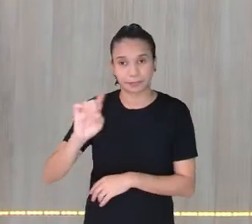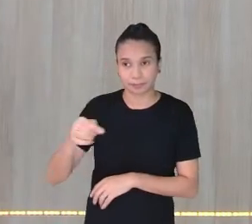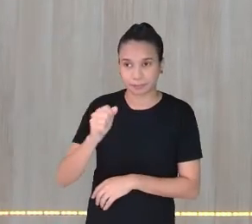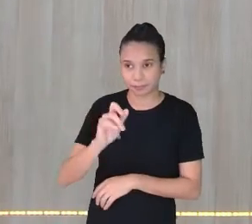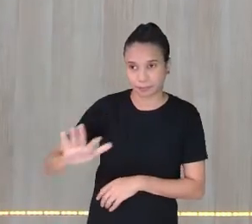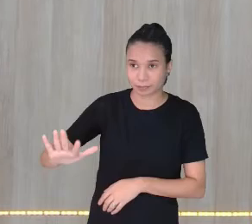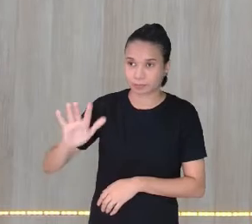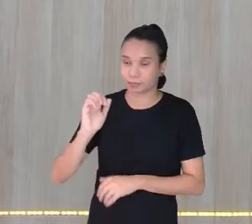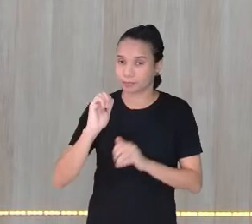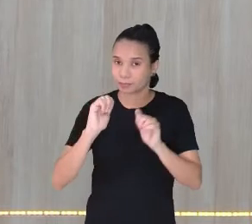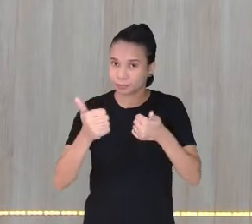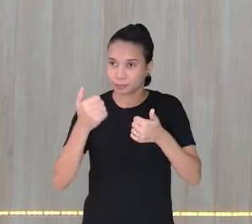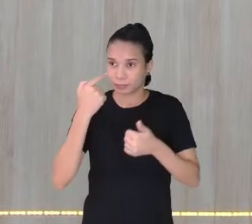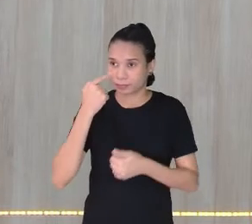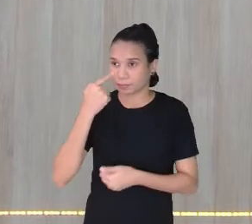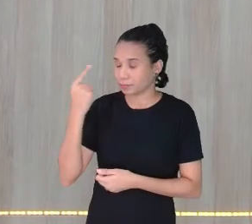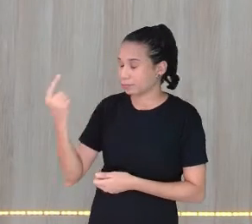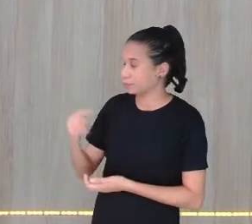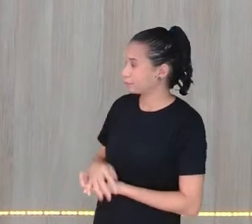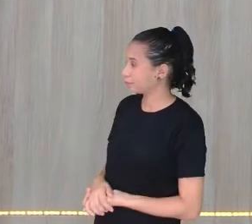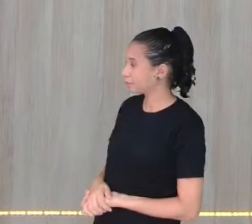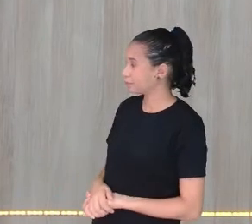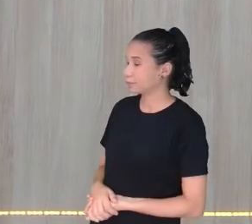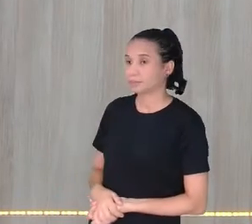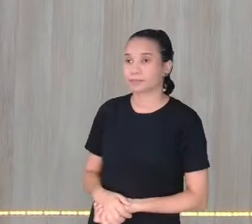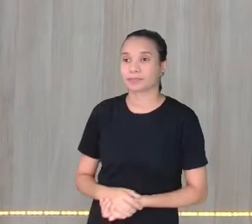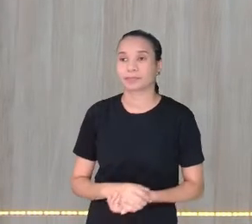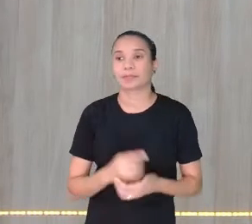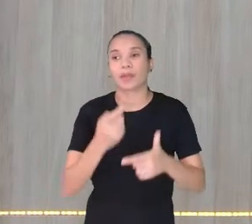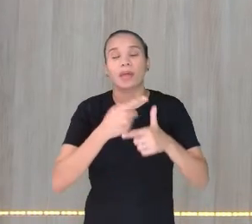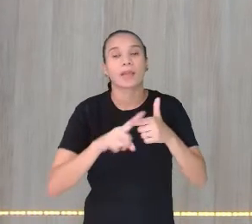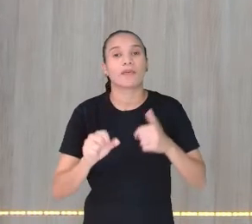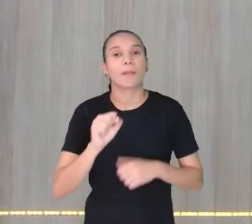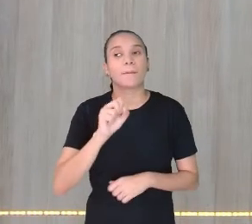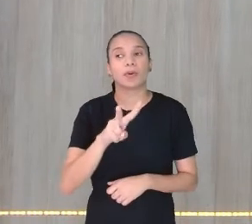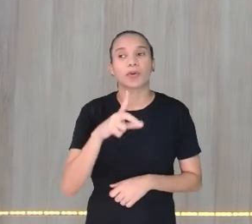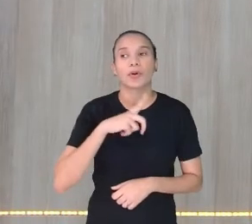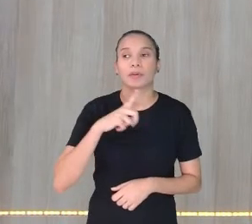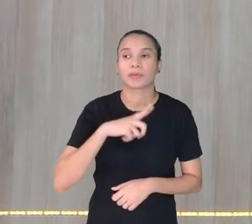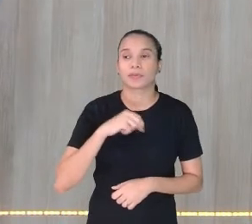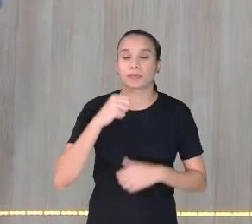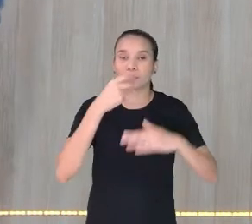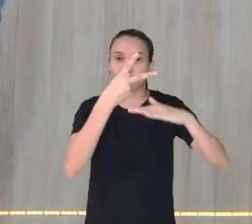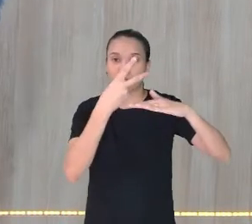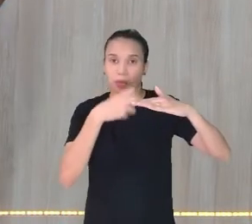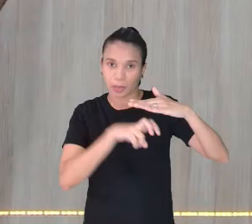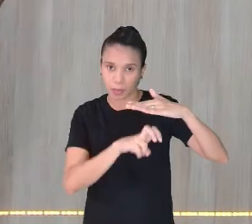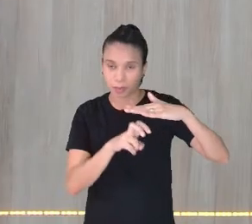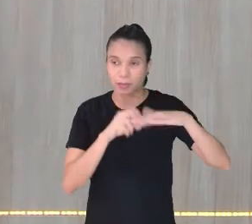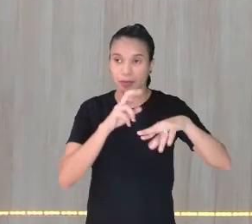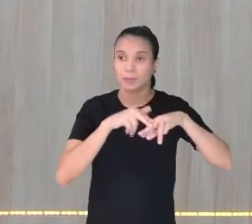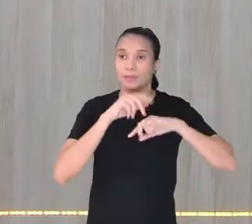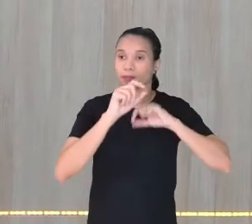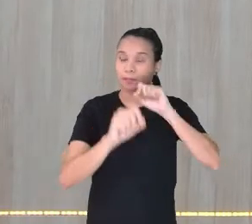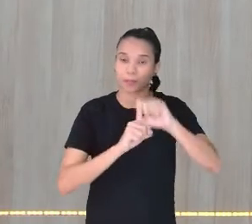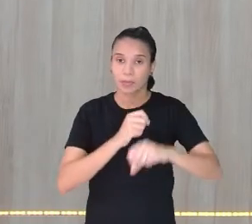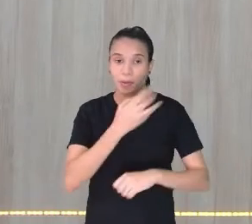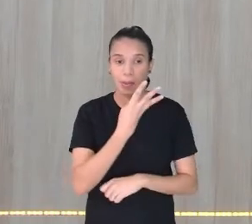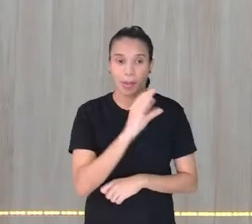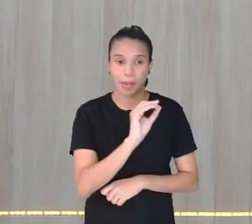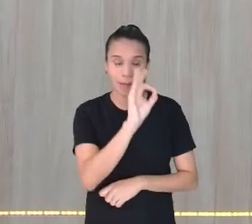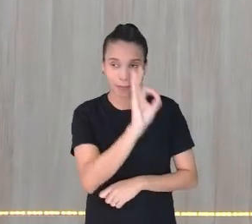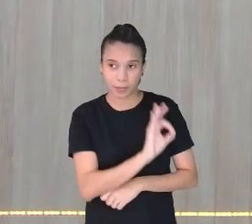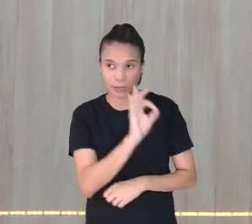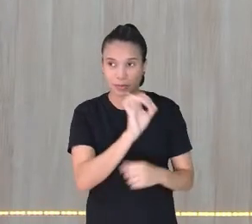decimal, beleza? Então, eu tenho aqui, ó, que dividindo por 2 dá 2 quintos. Então,